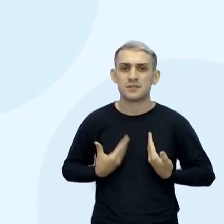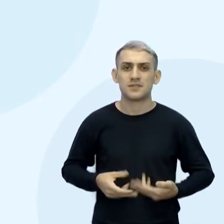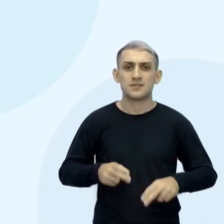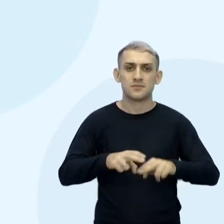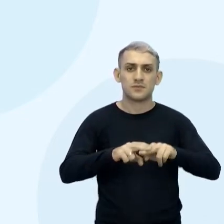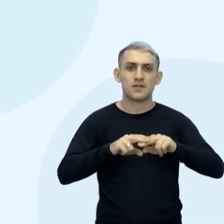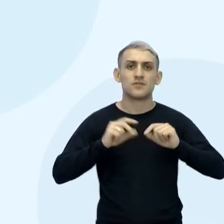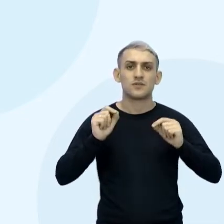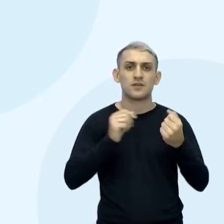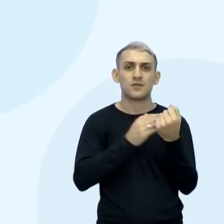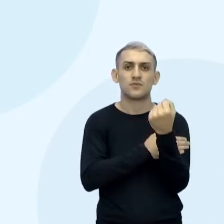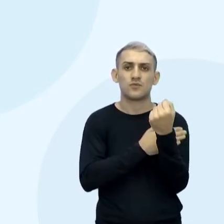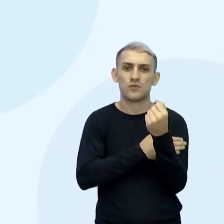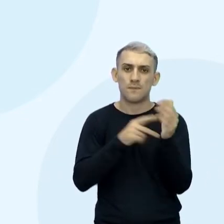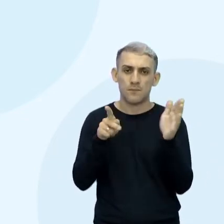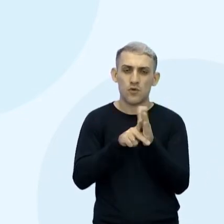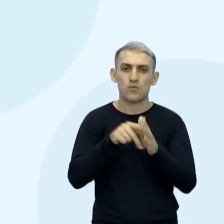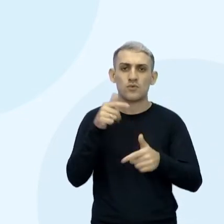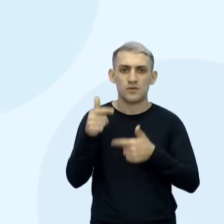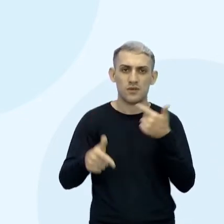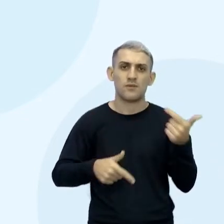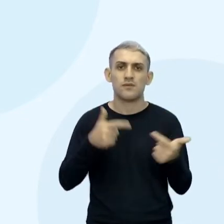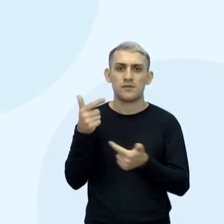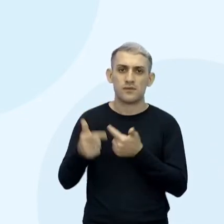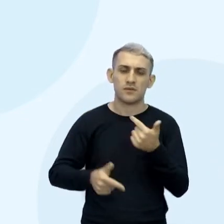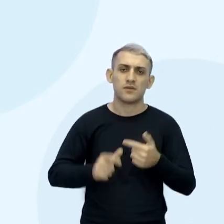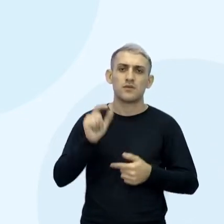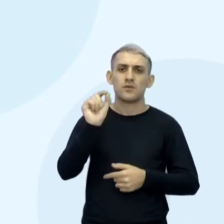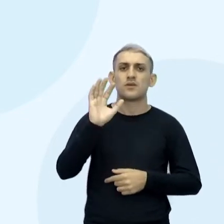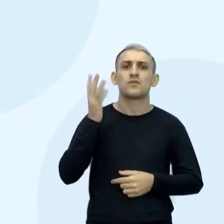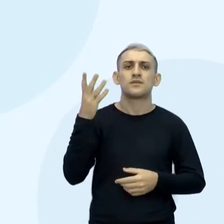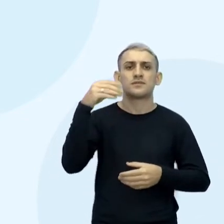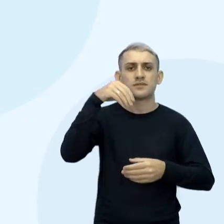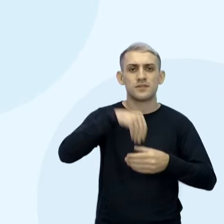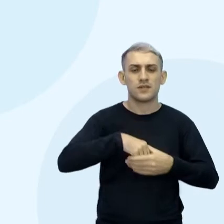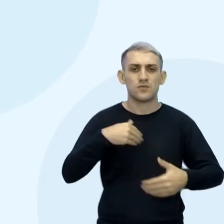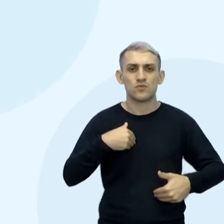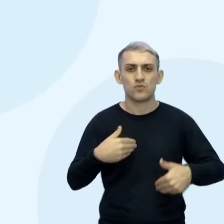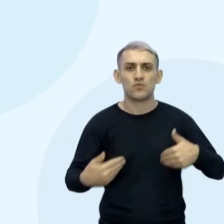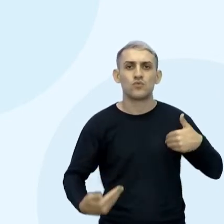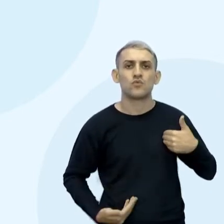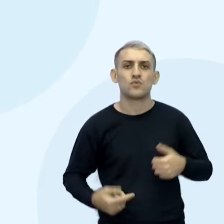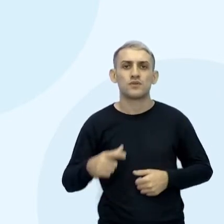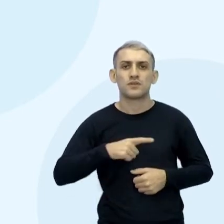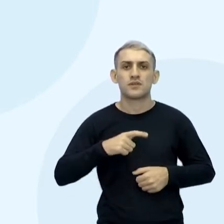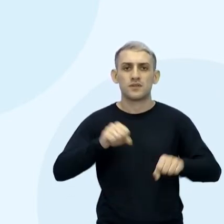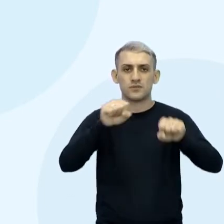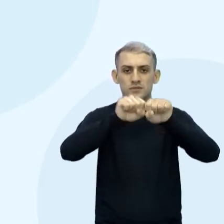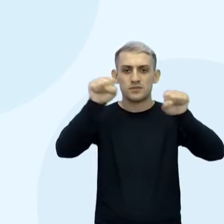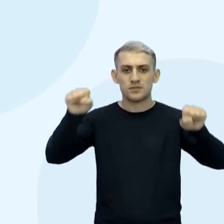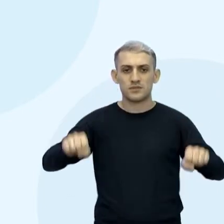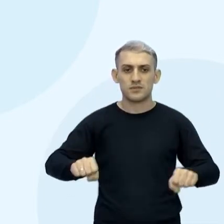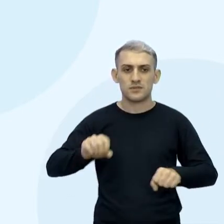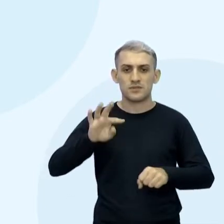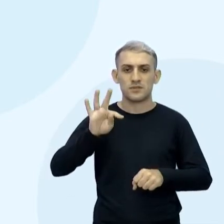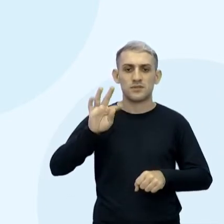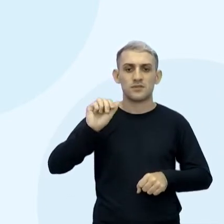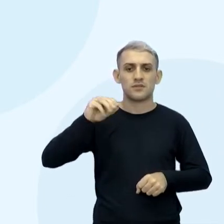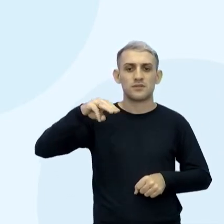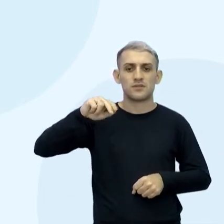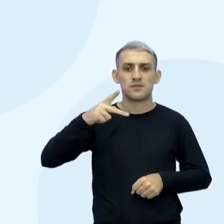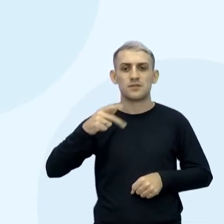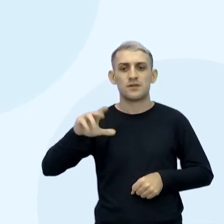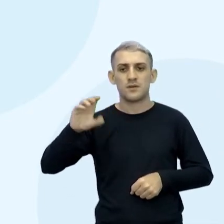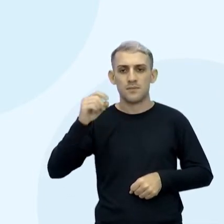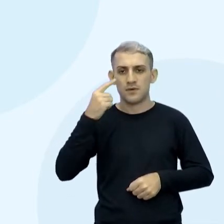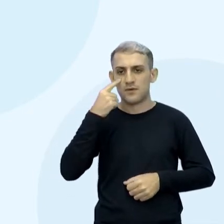do músculo estar trabalhando. E aí, o que acontece é que dentro do nosso corpo a gente tem esse sistema tampão. Então, essas duas equações que vocês